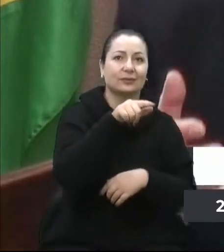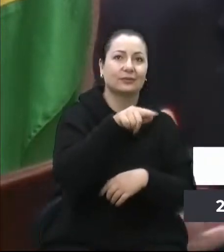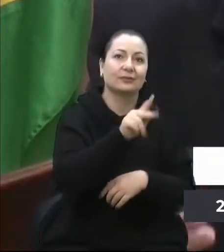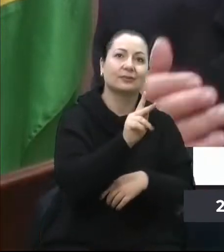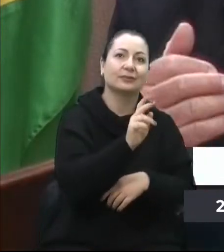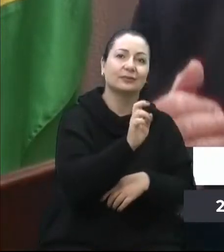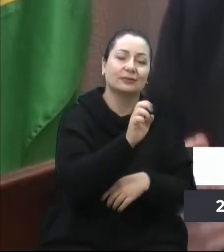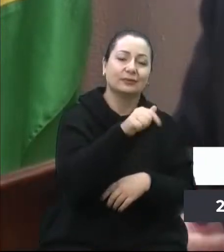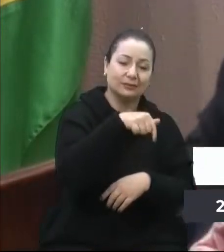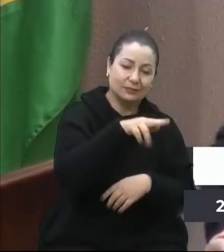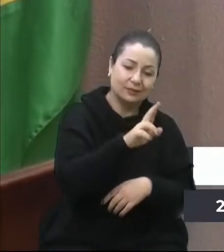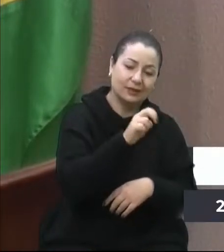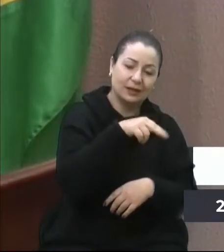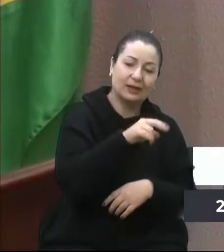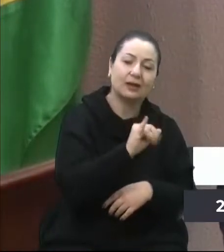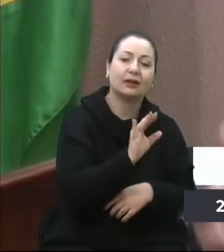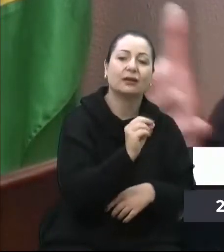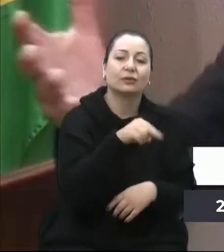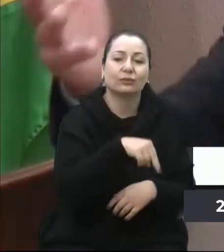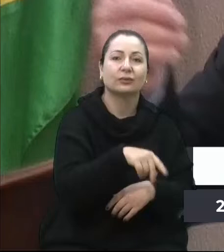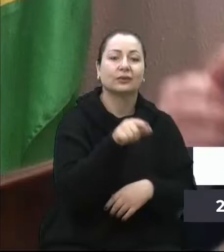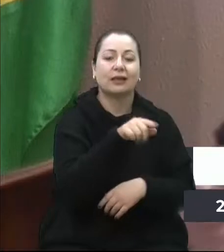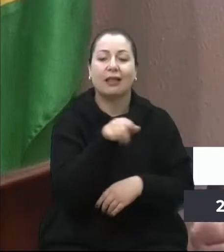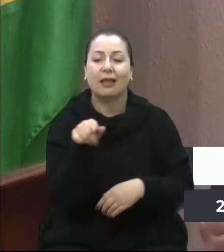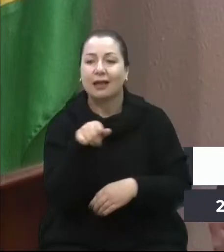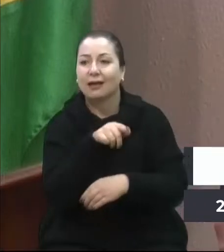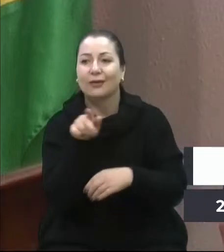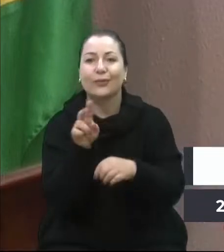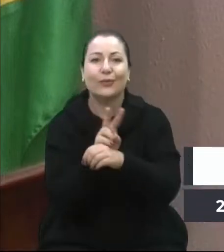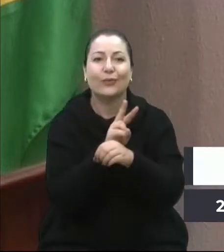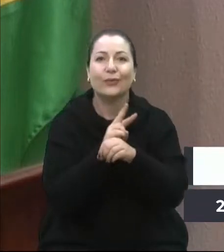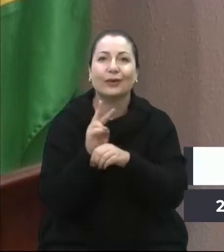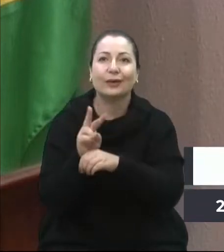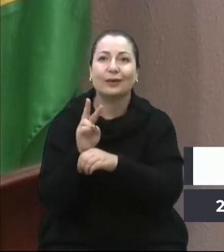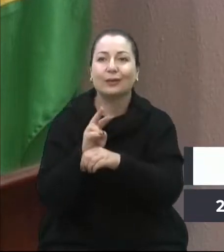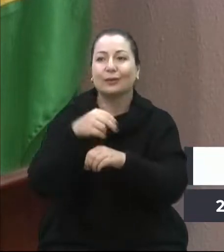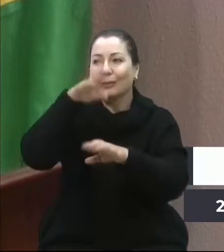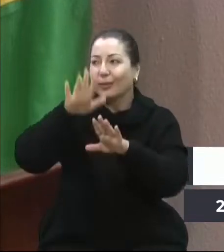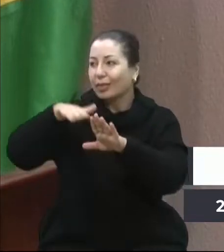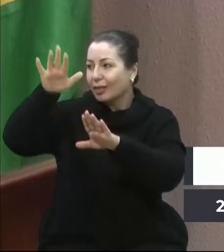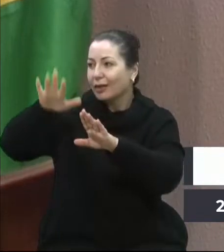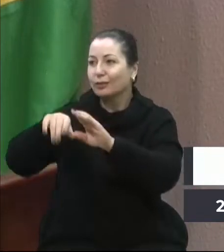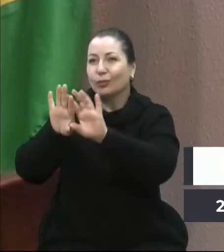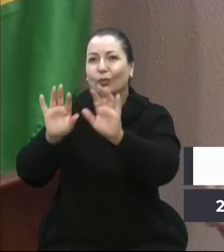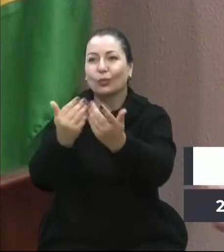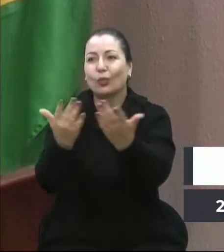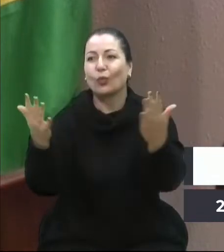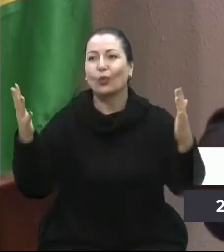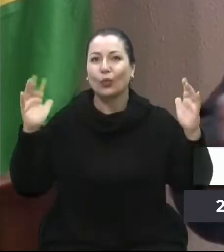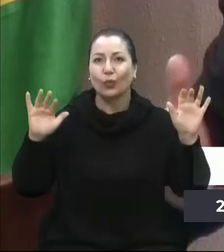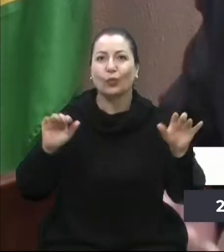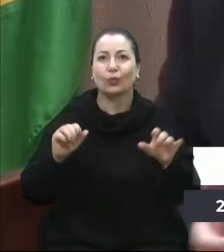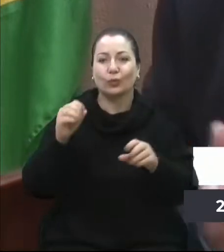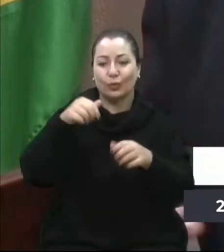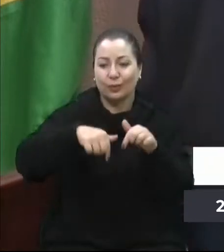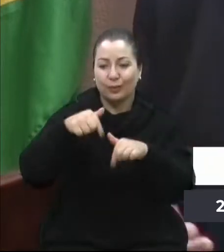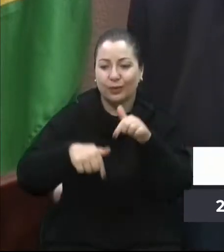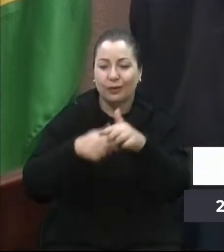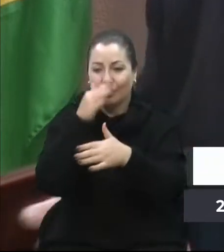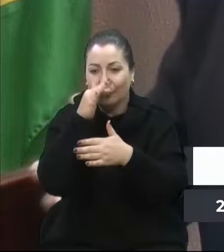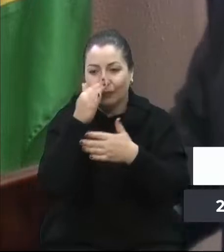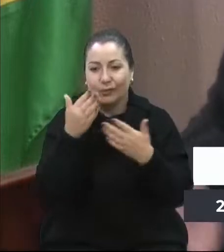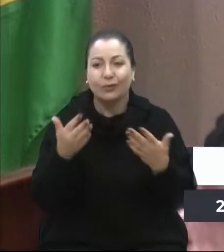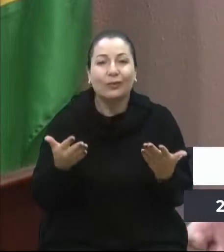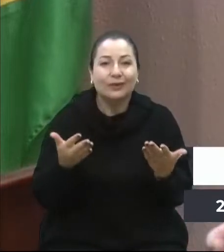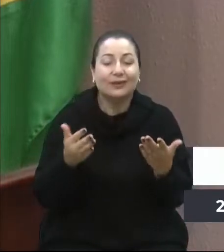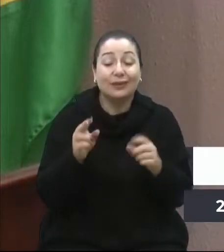lá cuidando da vida daquelas famílias. Então nós não podemos achar que a formação é tudo para